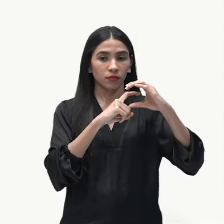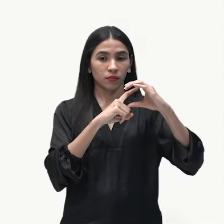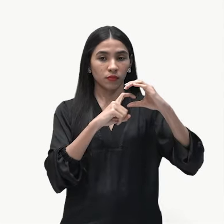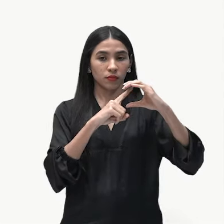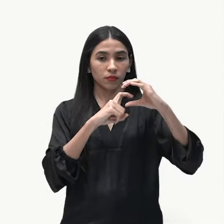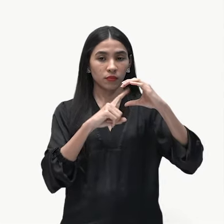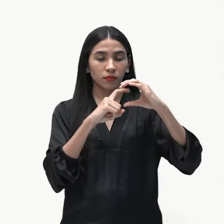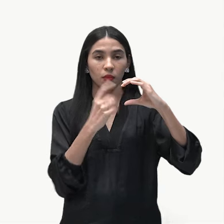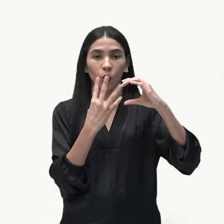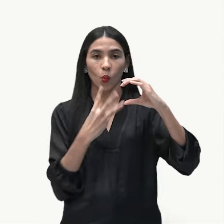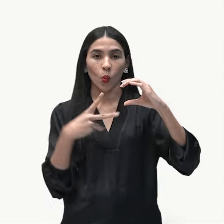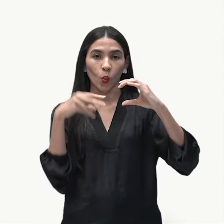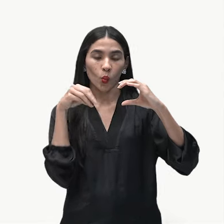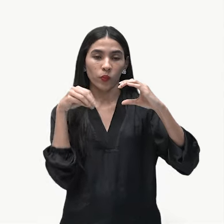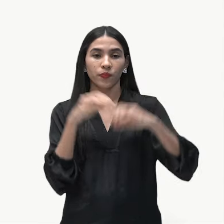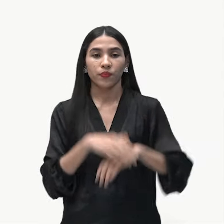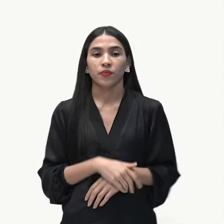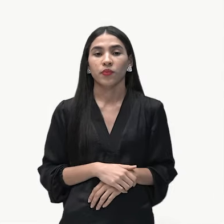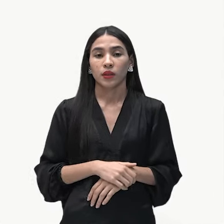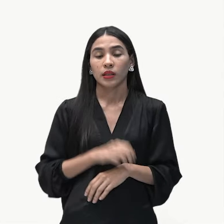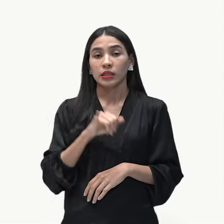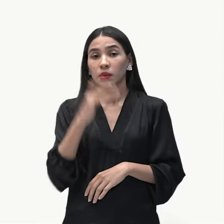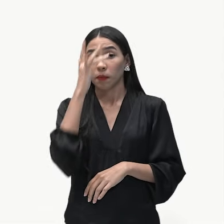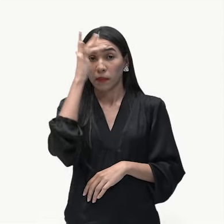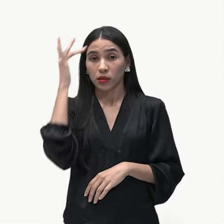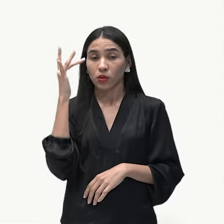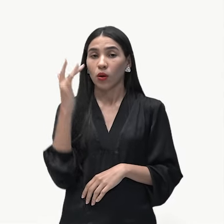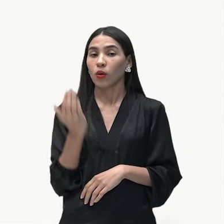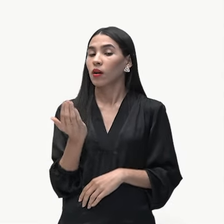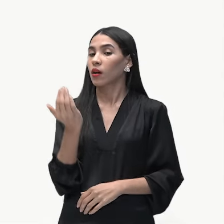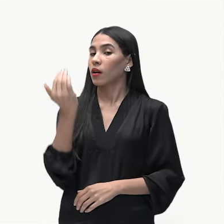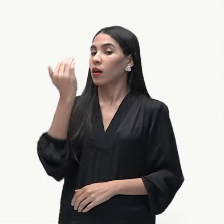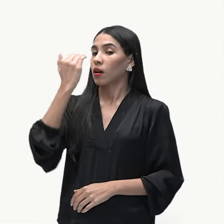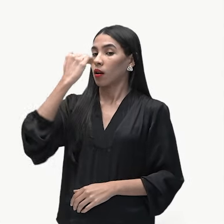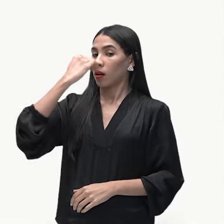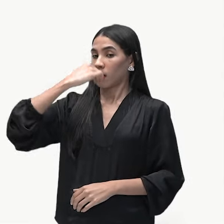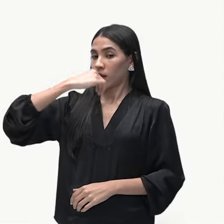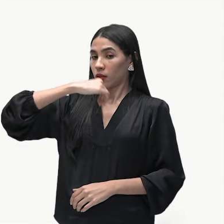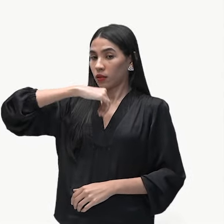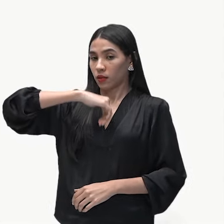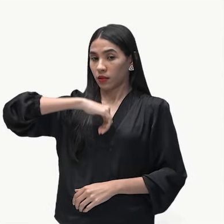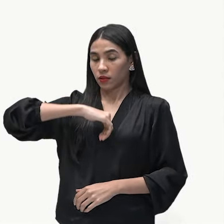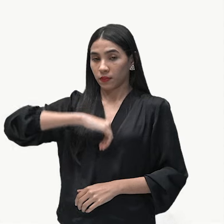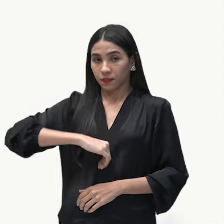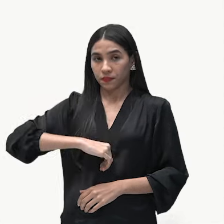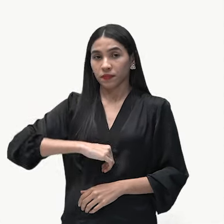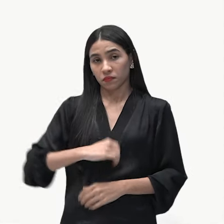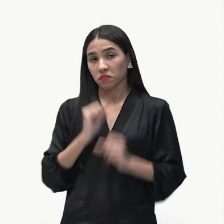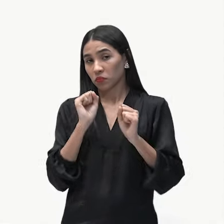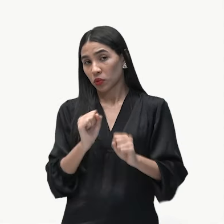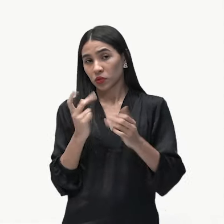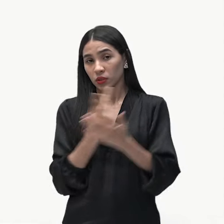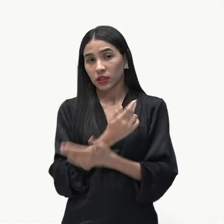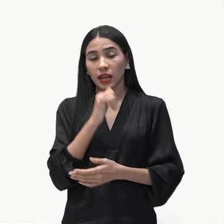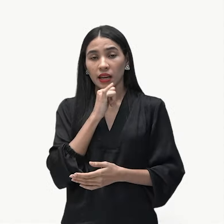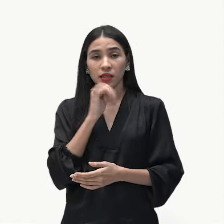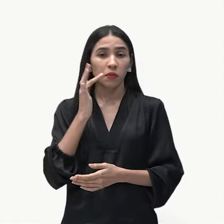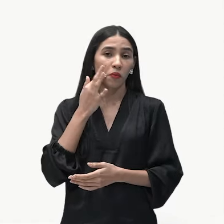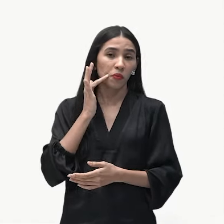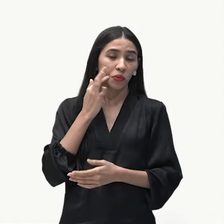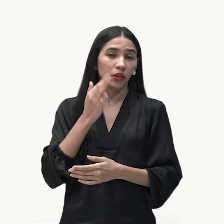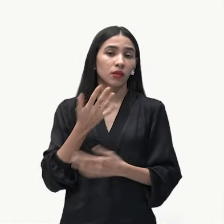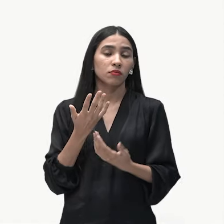ressecado. Então, a pessoa, quando ela ingere esse ovo com essa fase larval, que pode ser uma fruta contaminada,